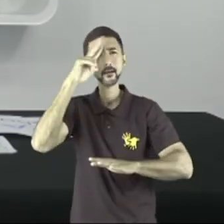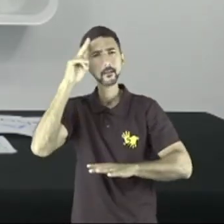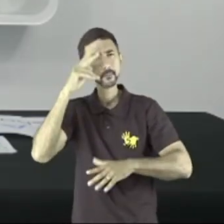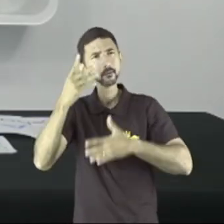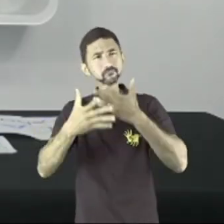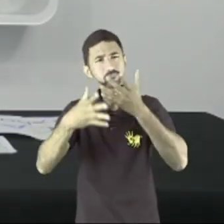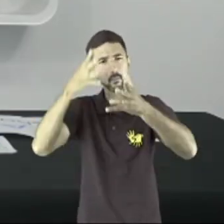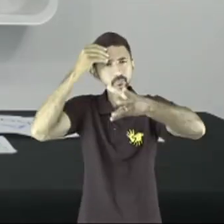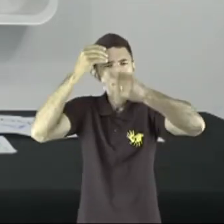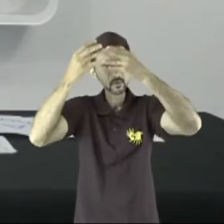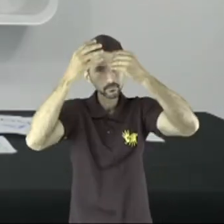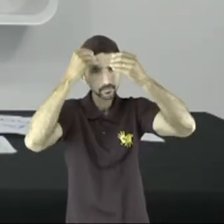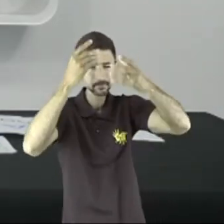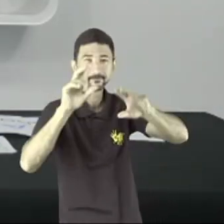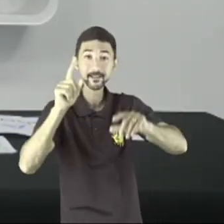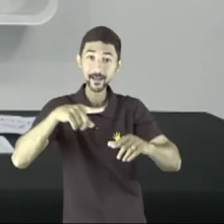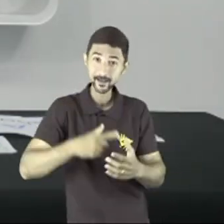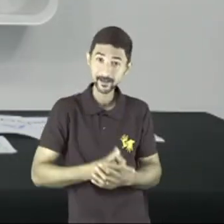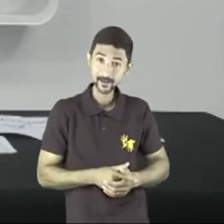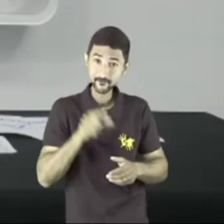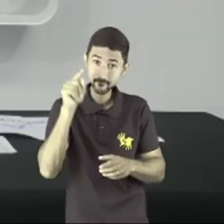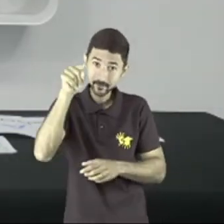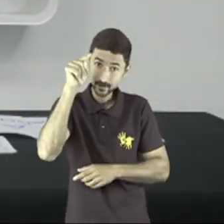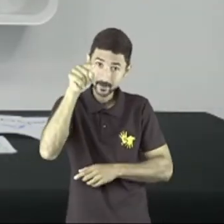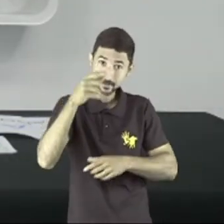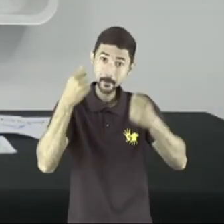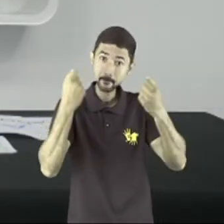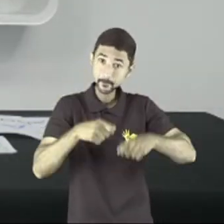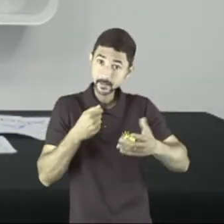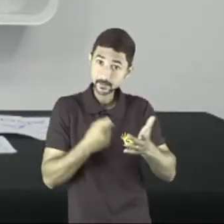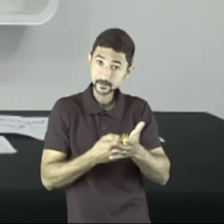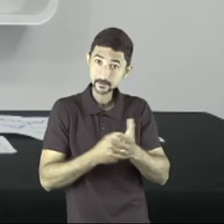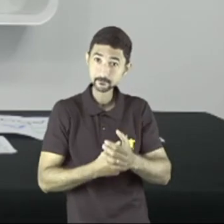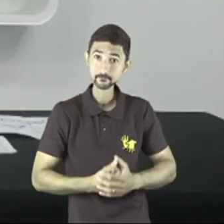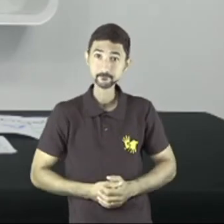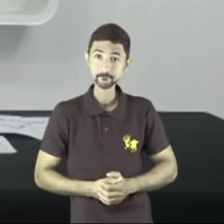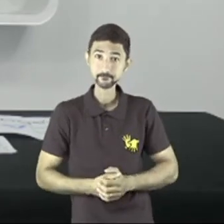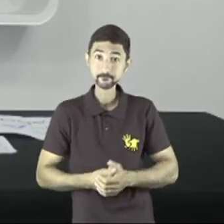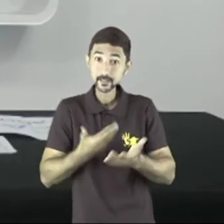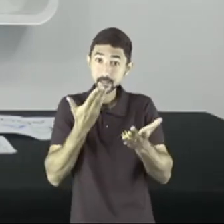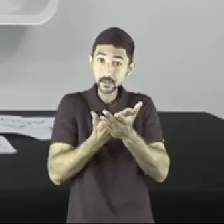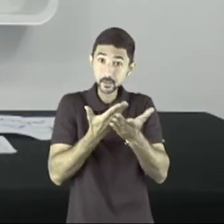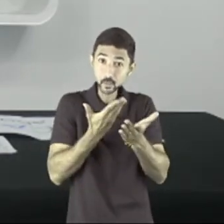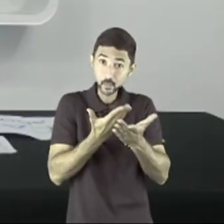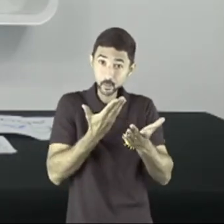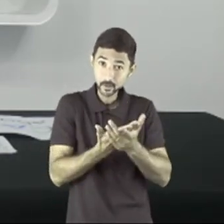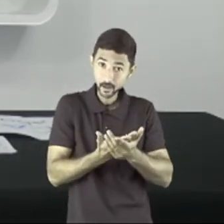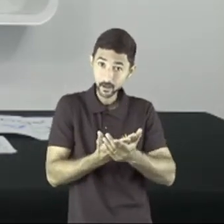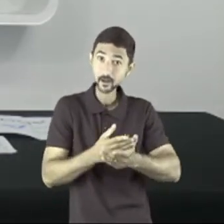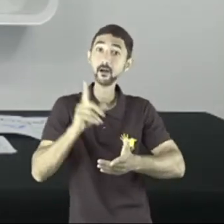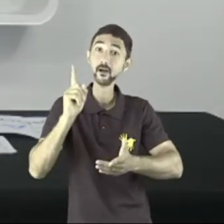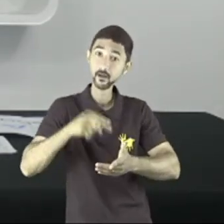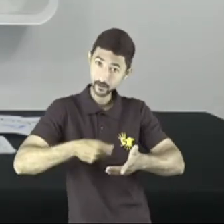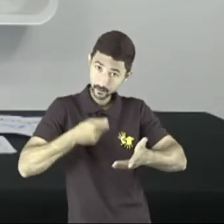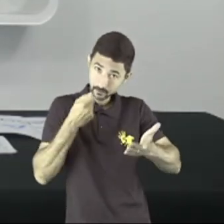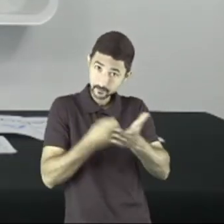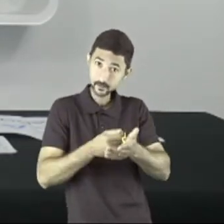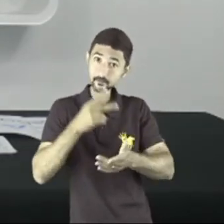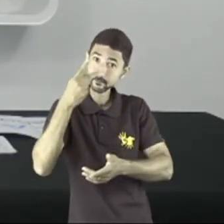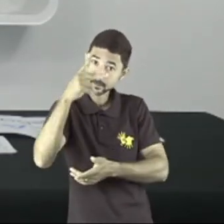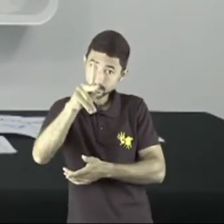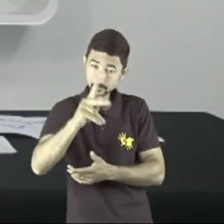estou buscando aqui na minha memória, é que você deve estudar. Esse é um dever